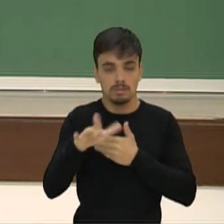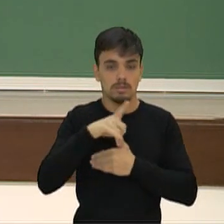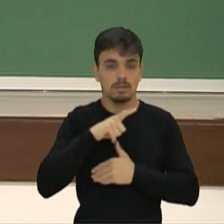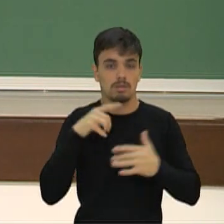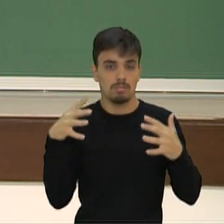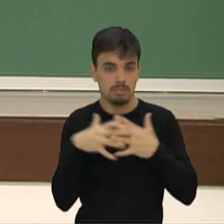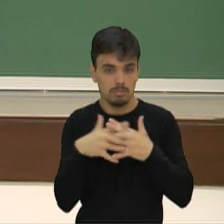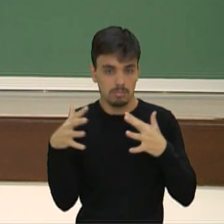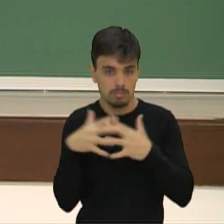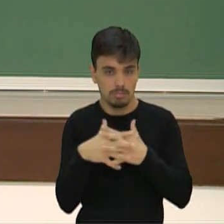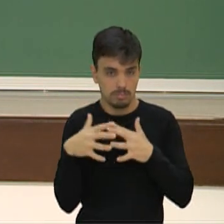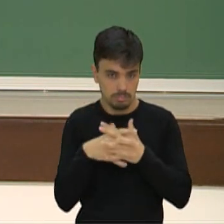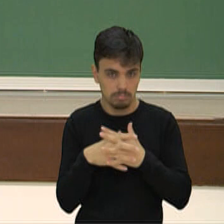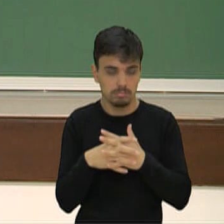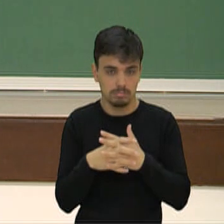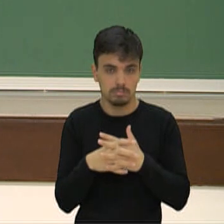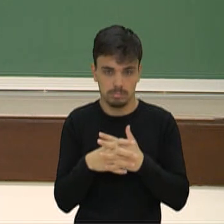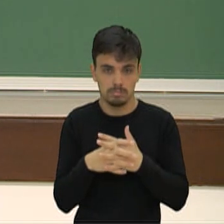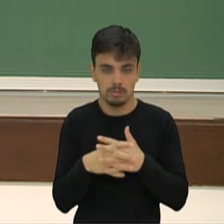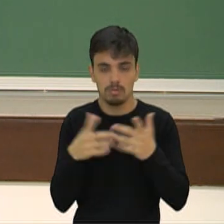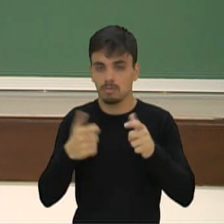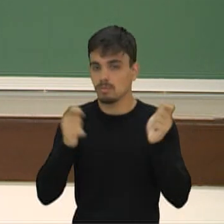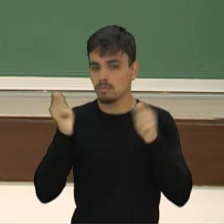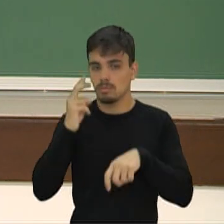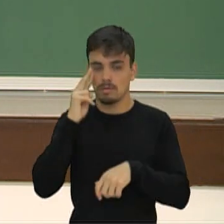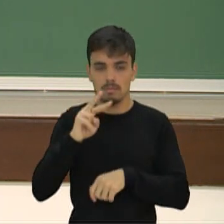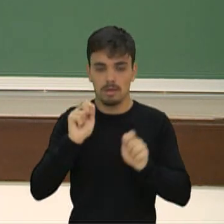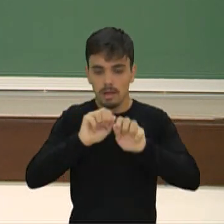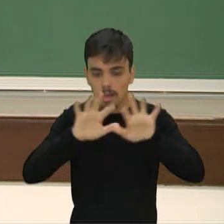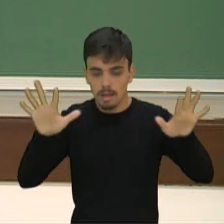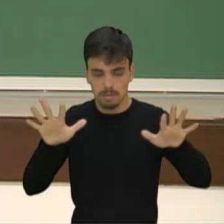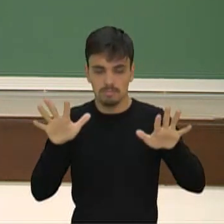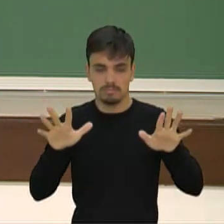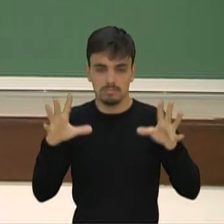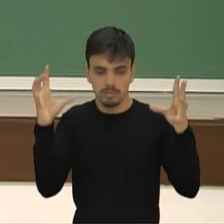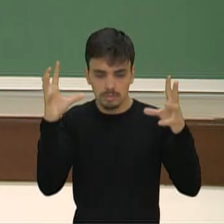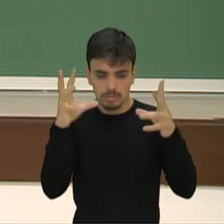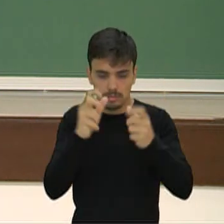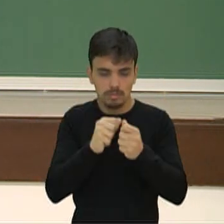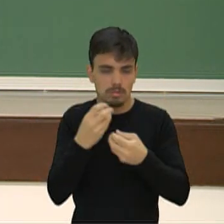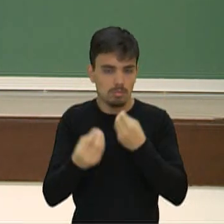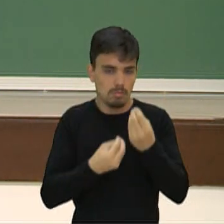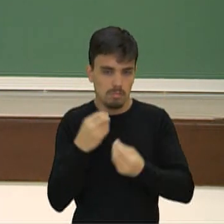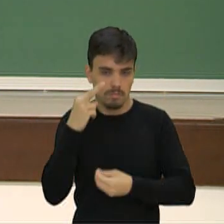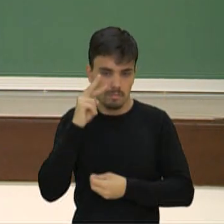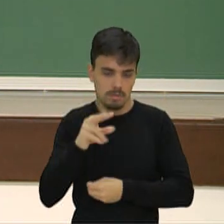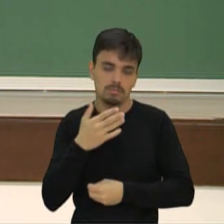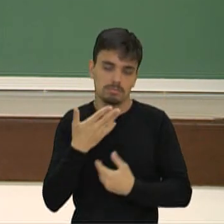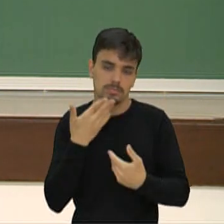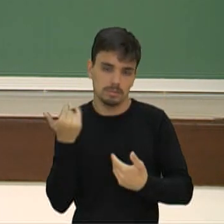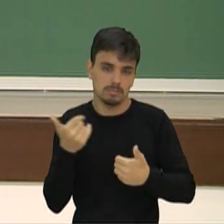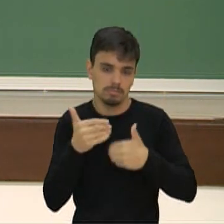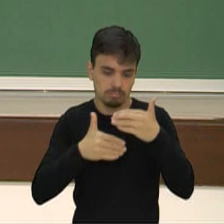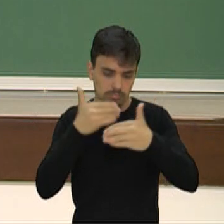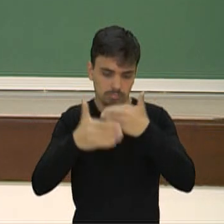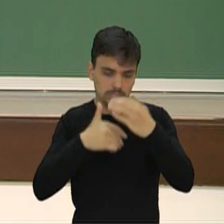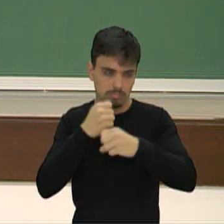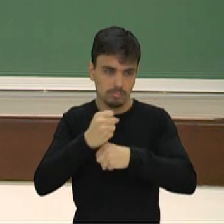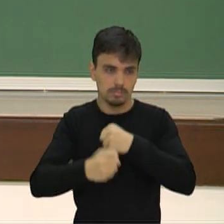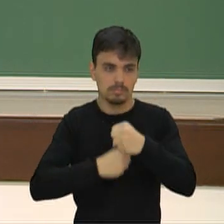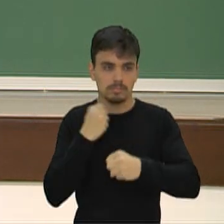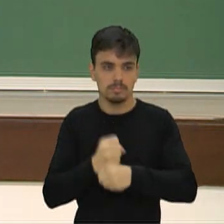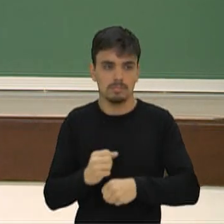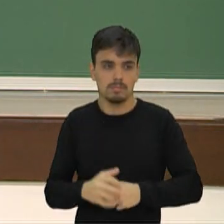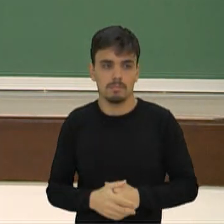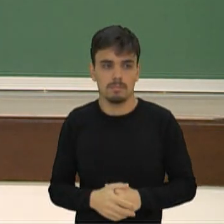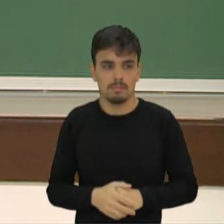complicações aonde você não vai estar conseguindo ver com muita clareza e vai reduzir o teu potencial de visibilidade com o passar do tempo, certo?